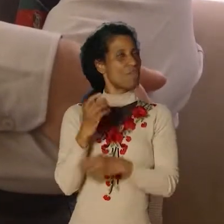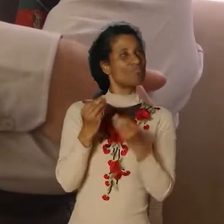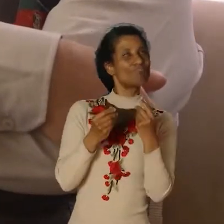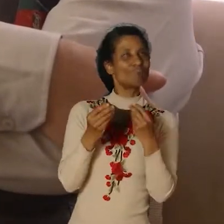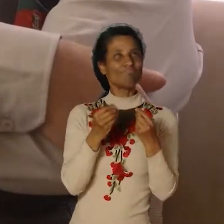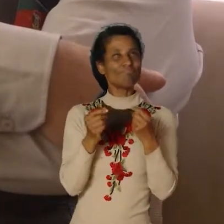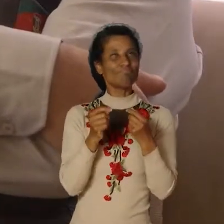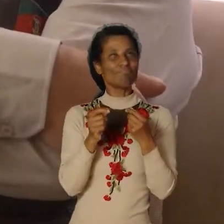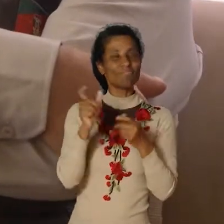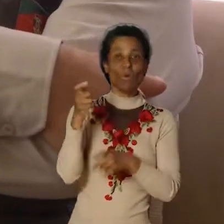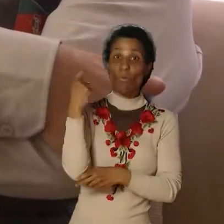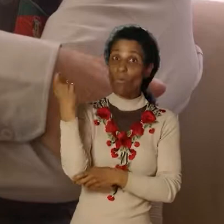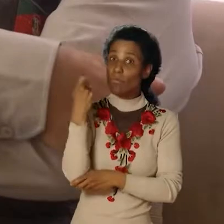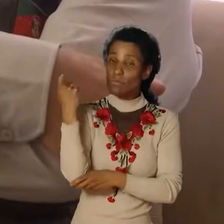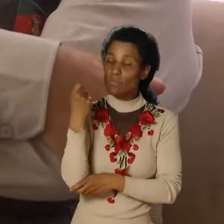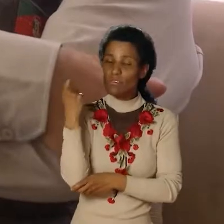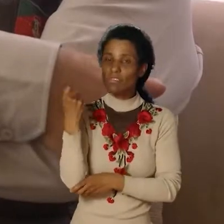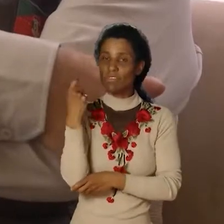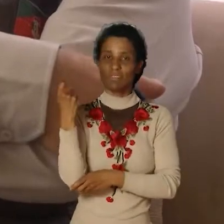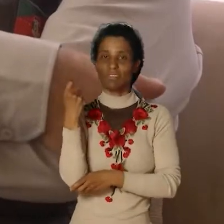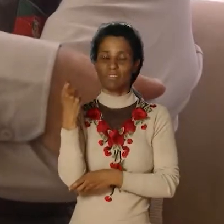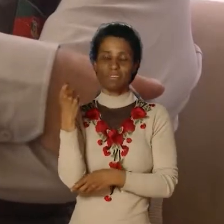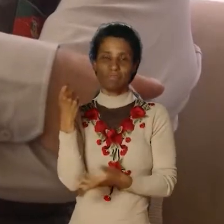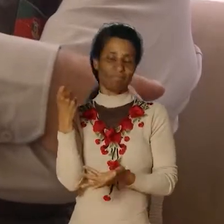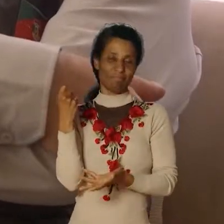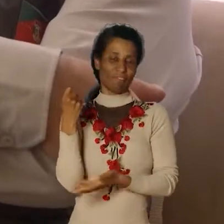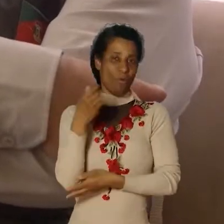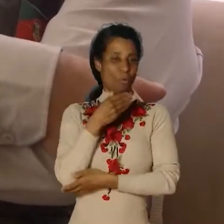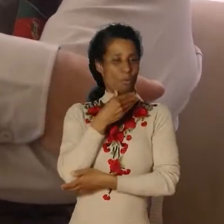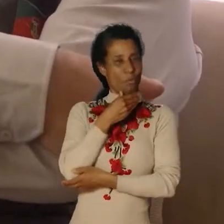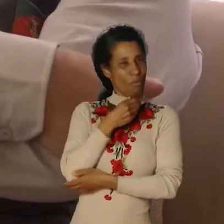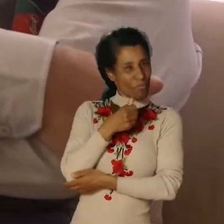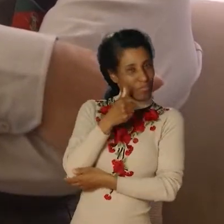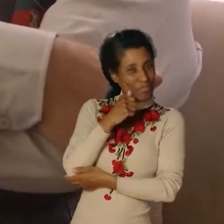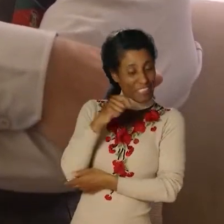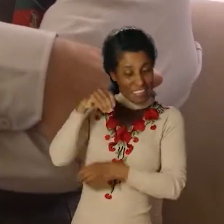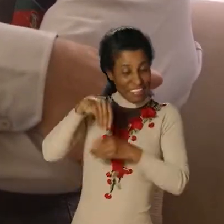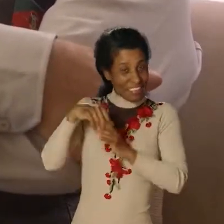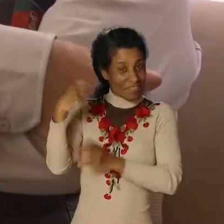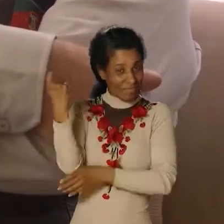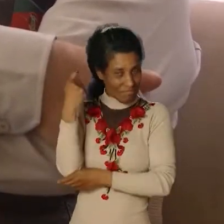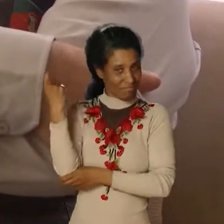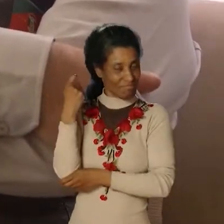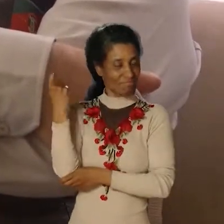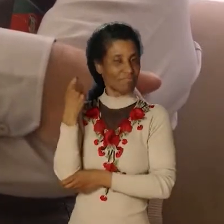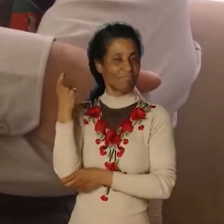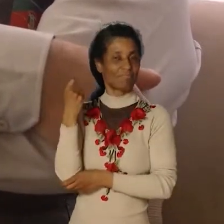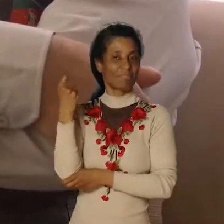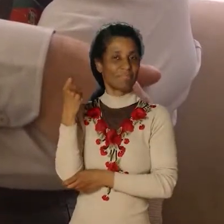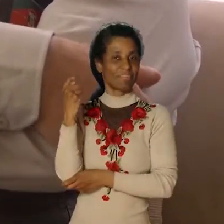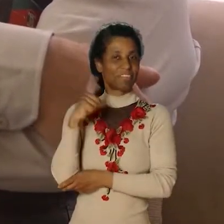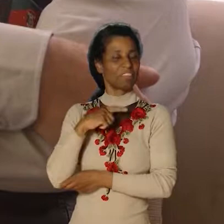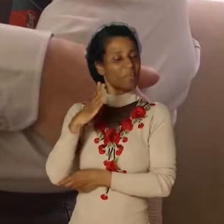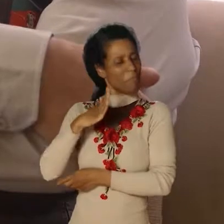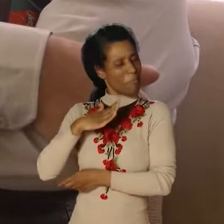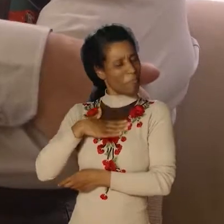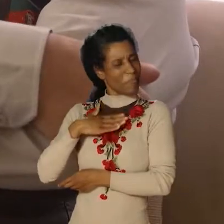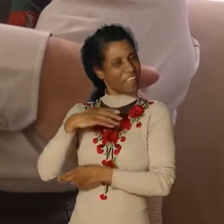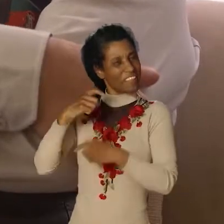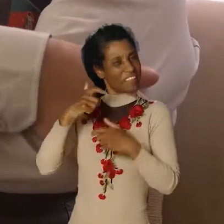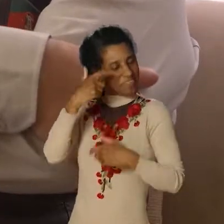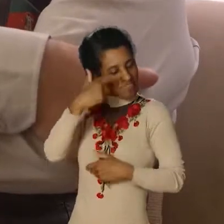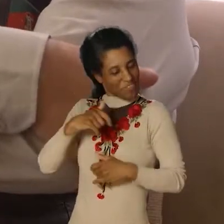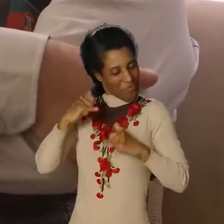um rio-grandense, um homem ou mulher nascido aqui no nosso Rio Grande, que tenha mais